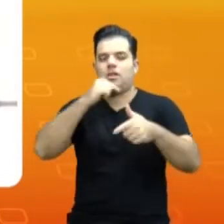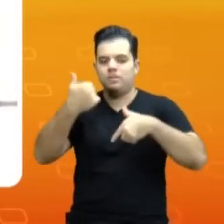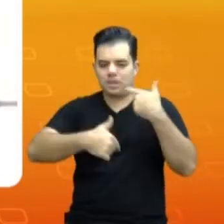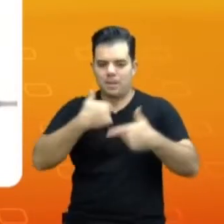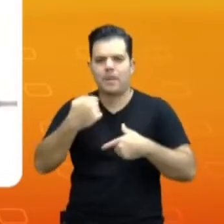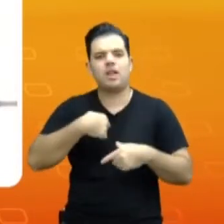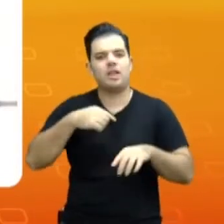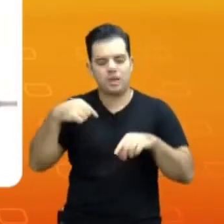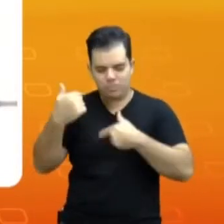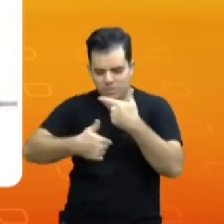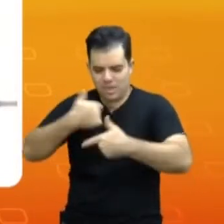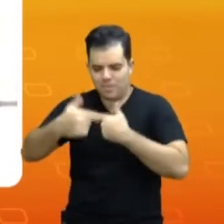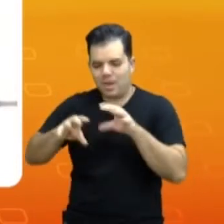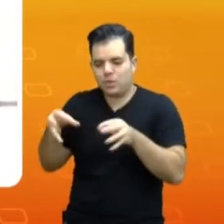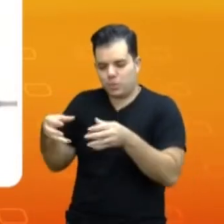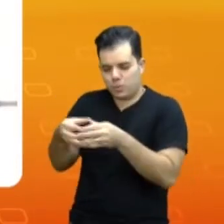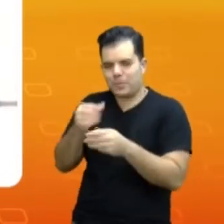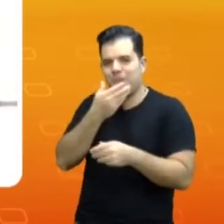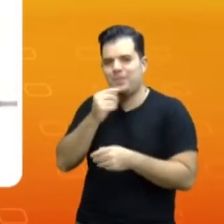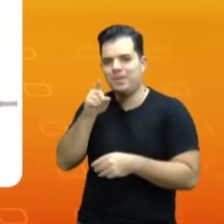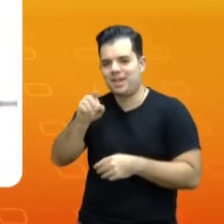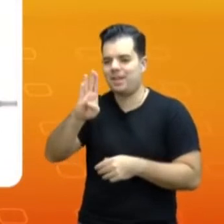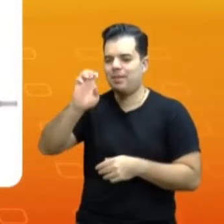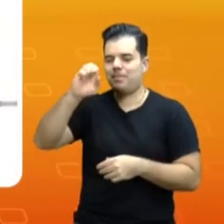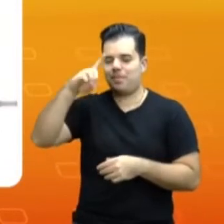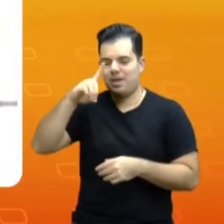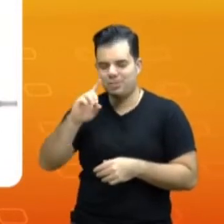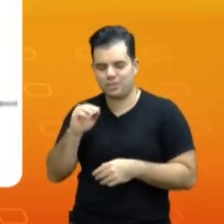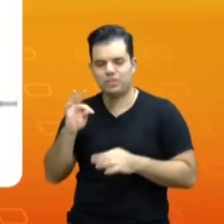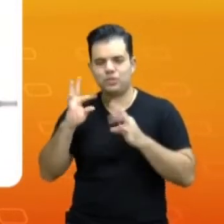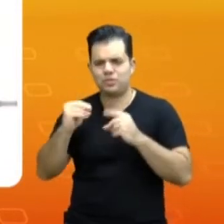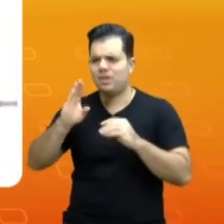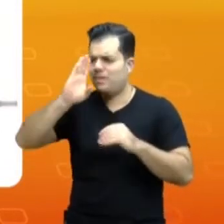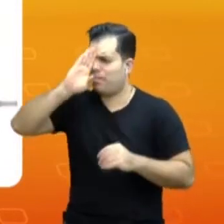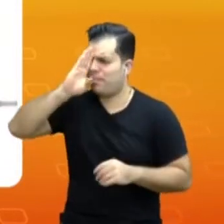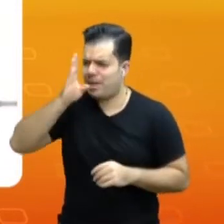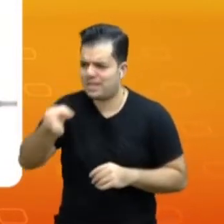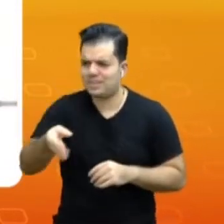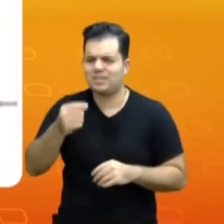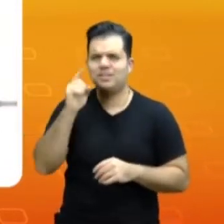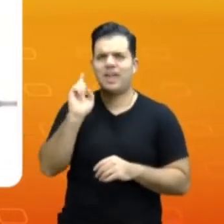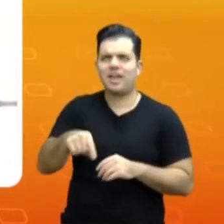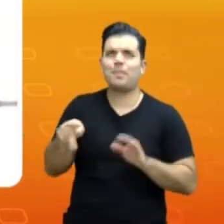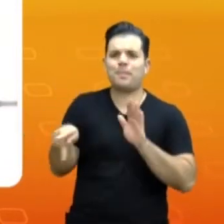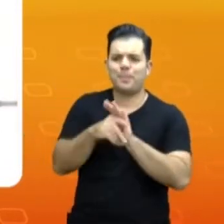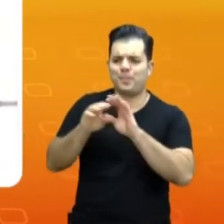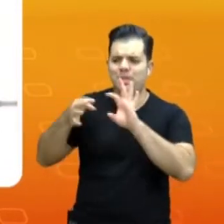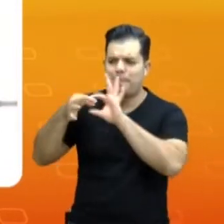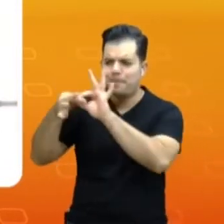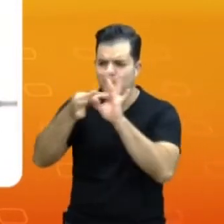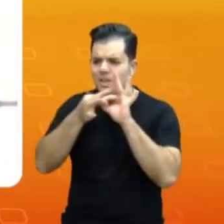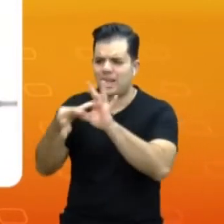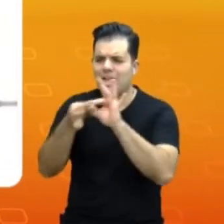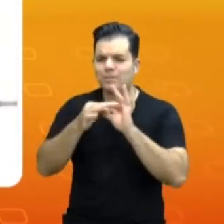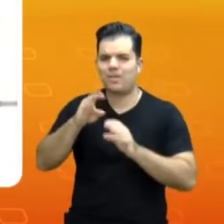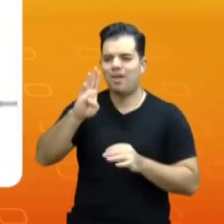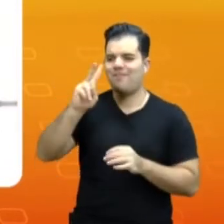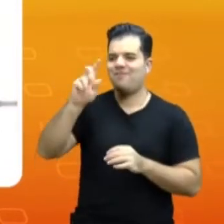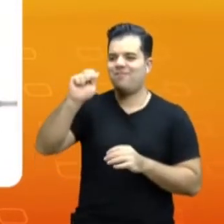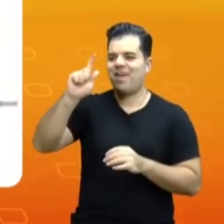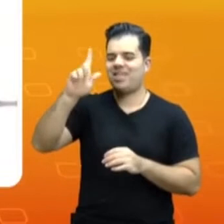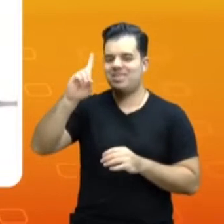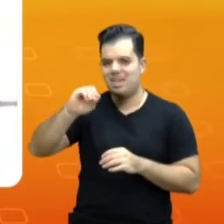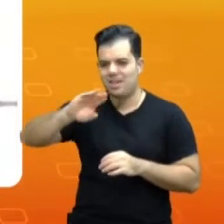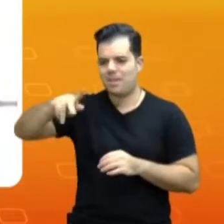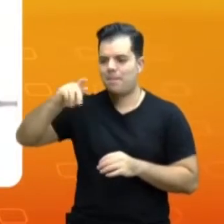na Bandeirantes, já pensando num Vandapec de direto aqui para a Band, pensando na interconexão, tentando eliminar muito